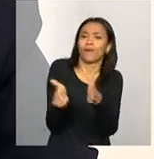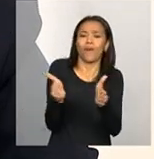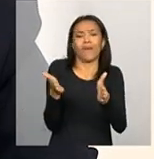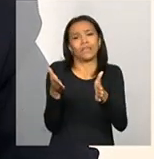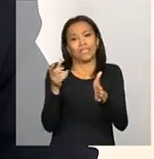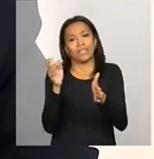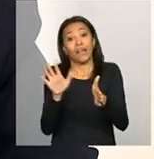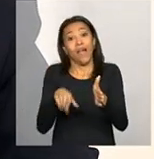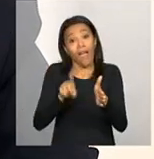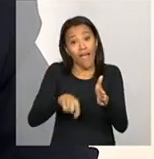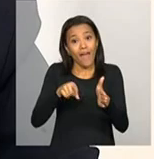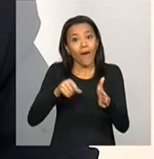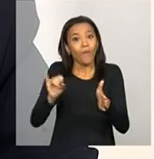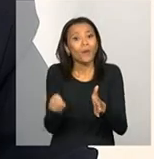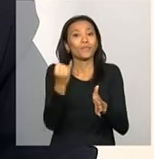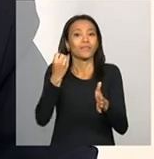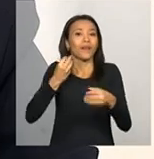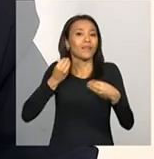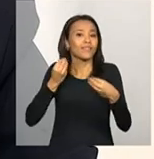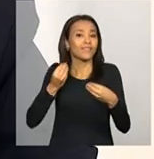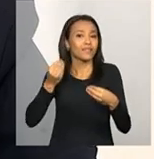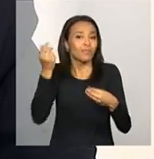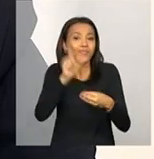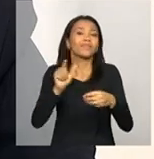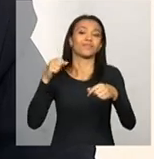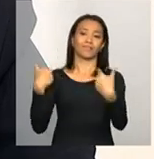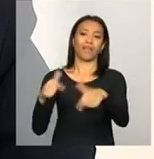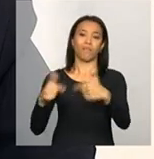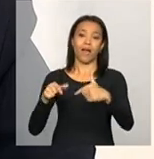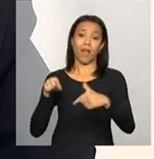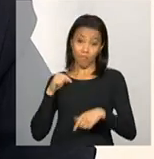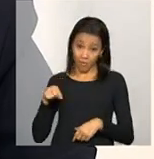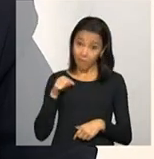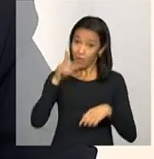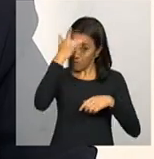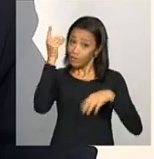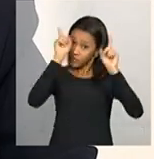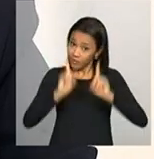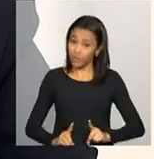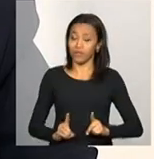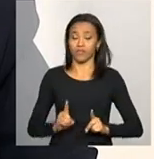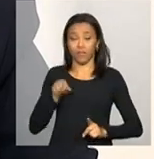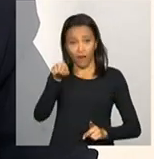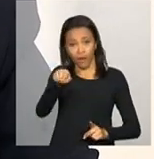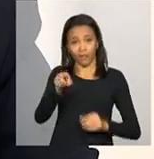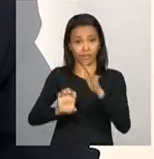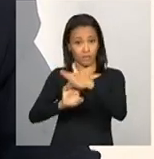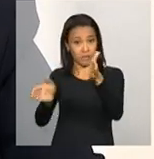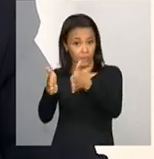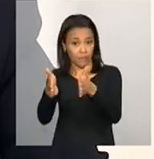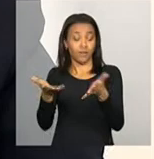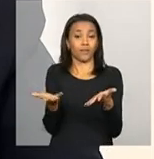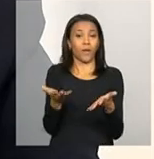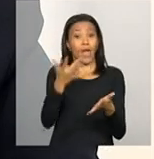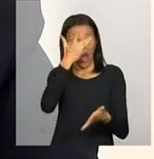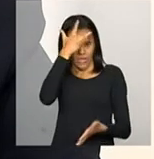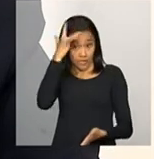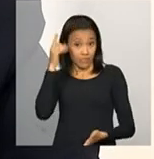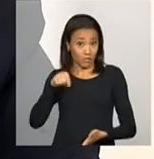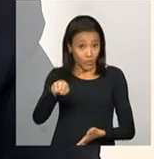surgem as maiores oportunidades de trabalho para essas pessoas, não é? E essas pessoas que estão